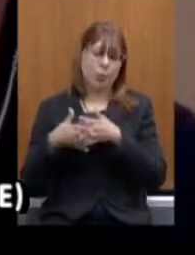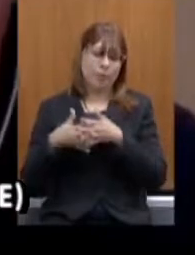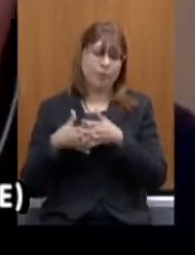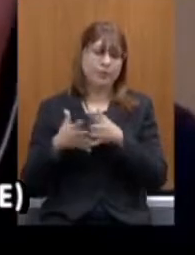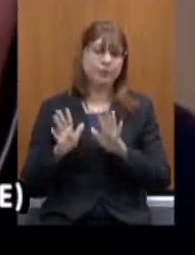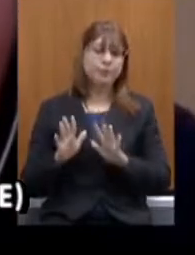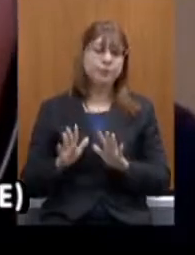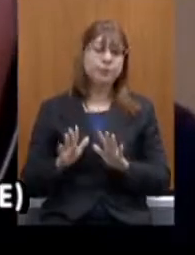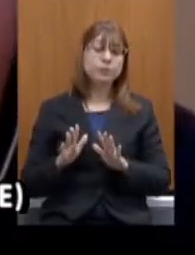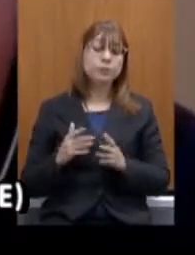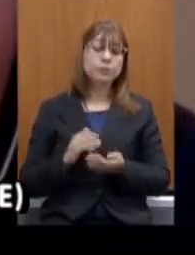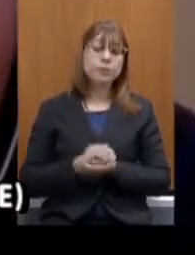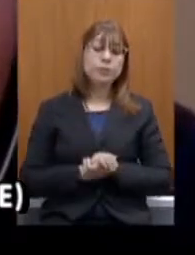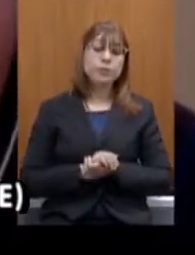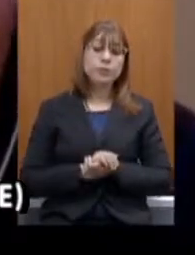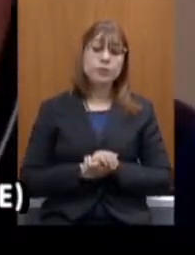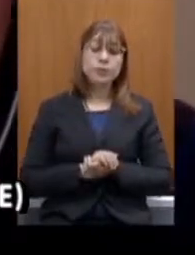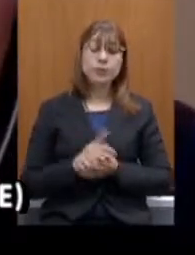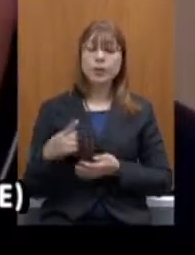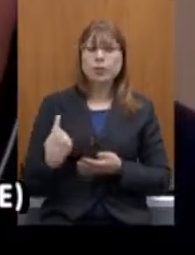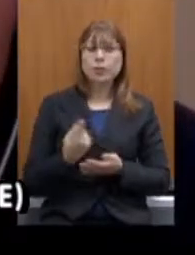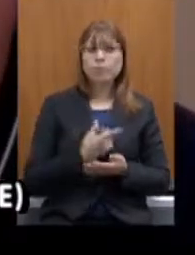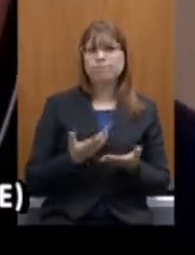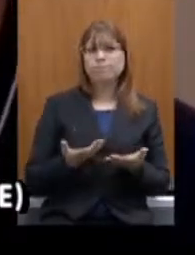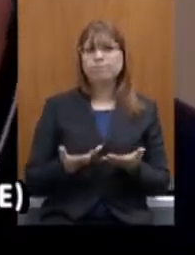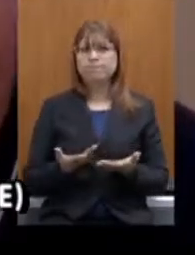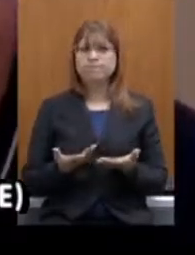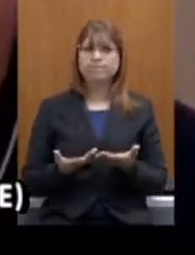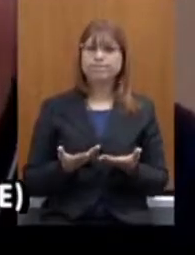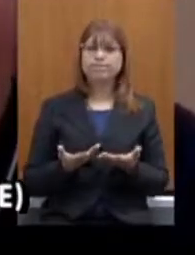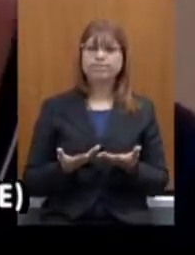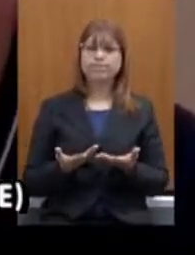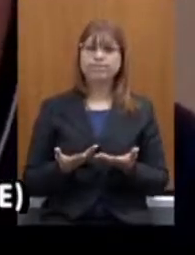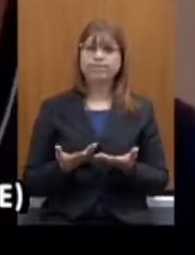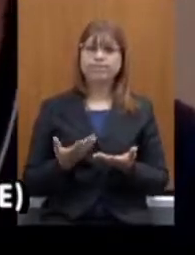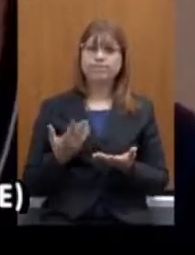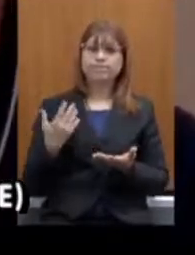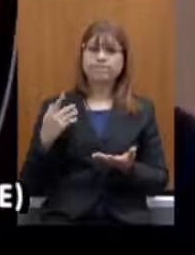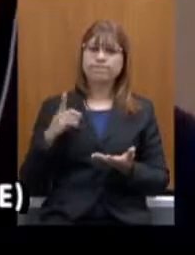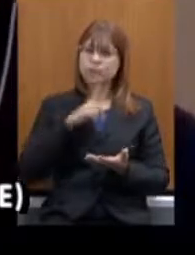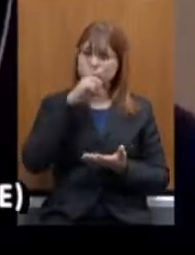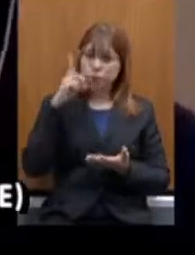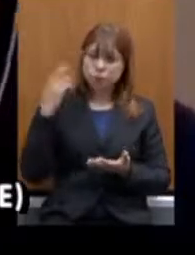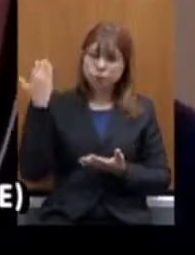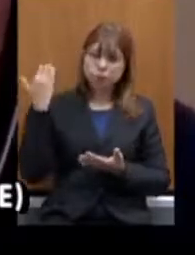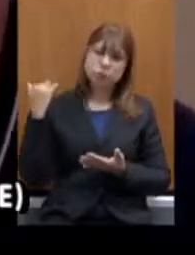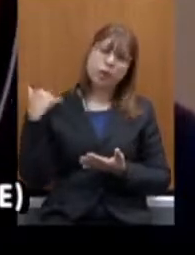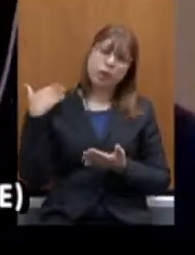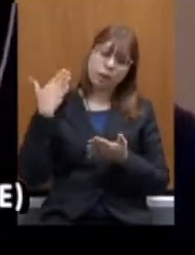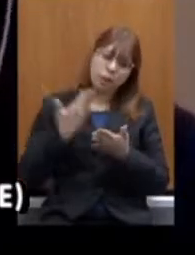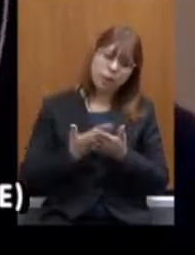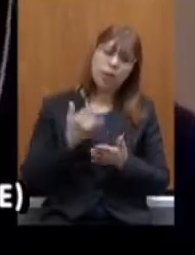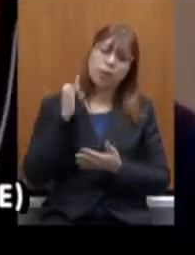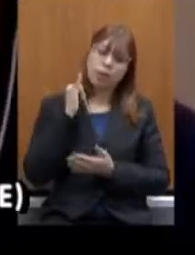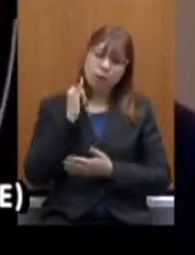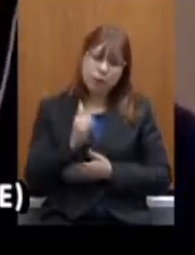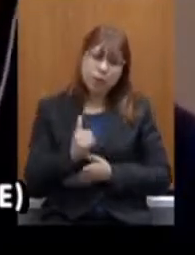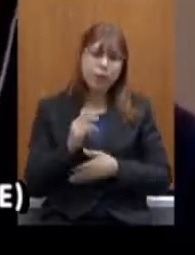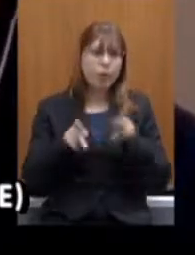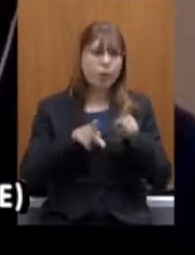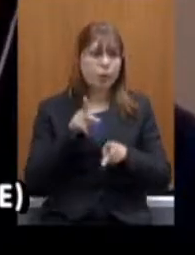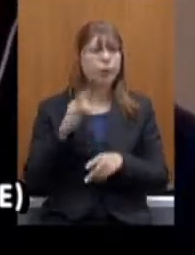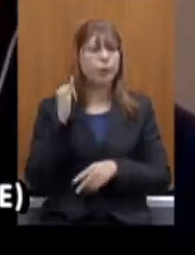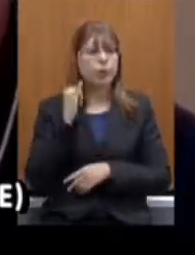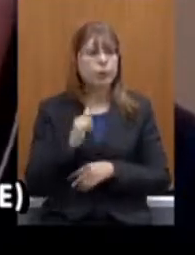e que nós estamos desde essa data dizendo vendo a assembleia dizendo ao povo